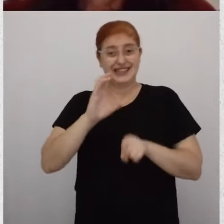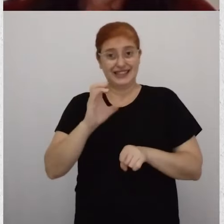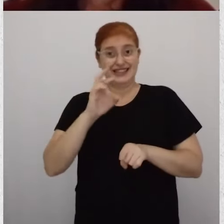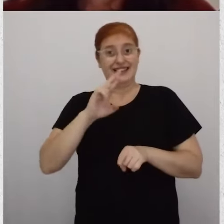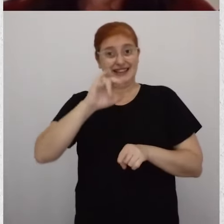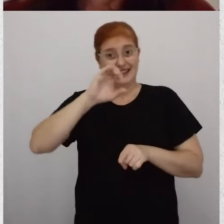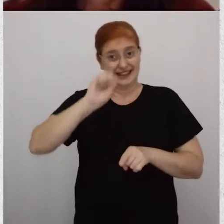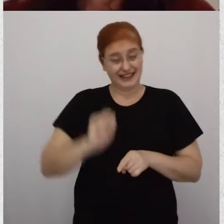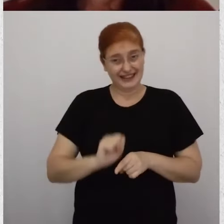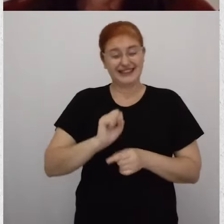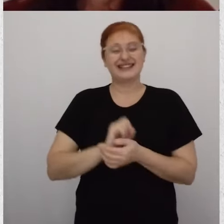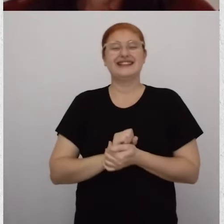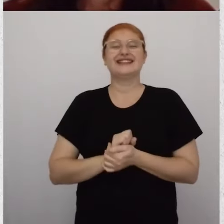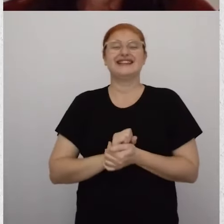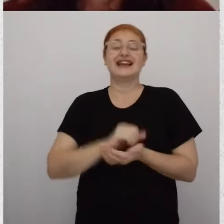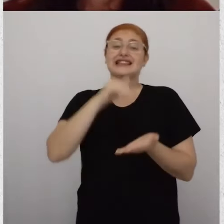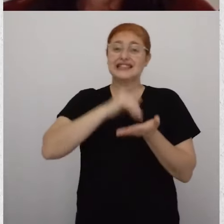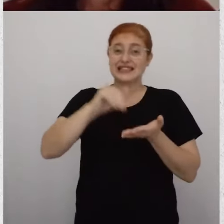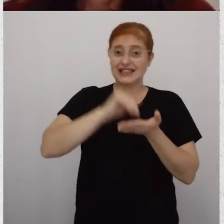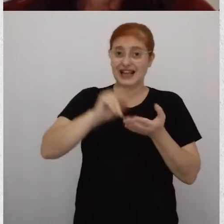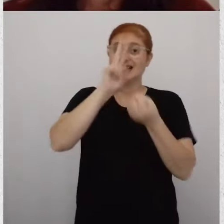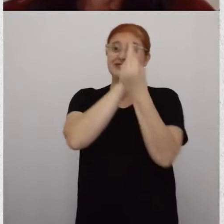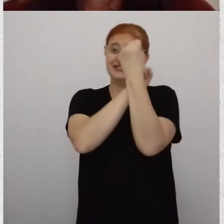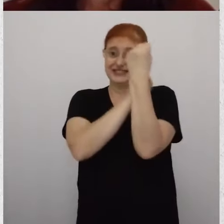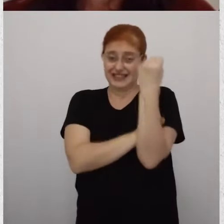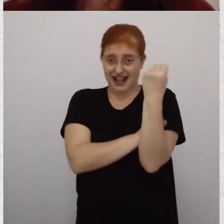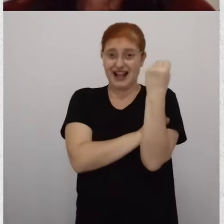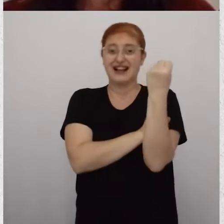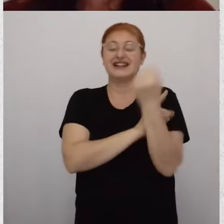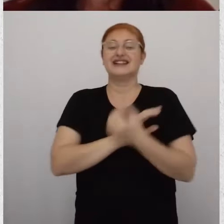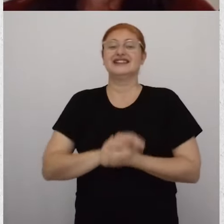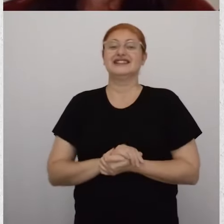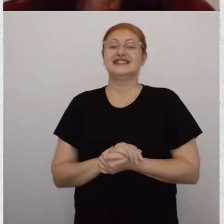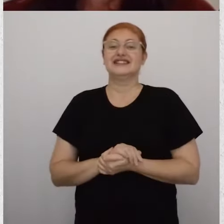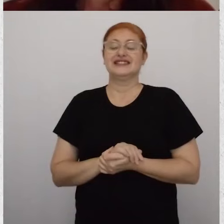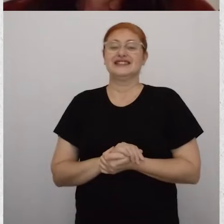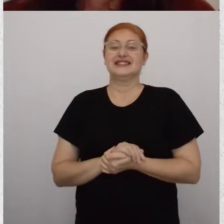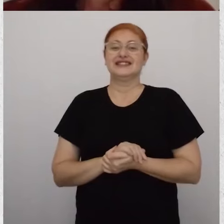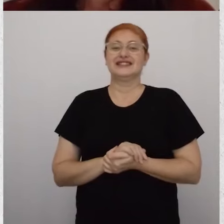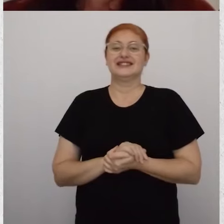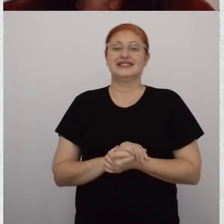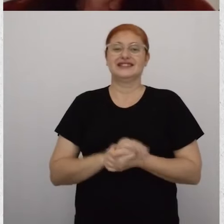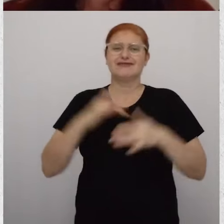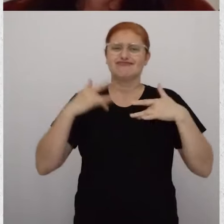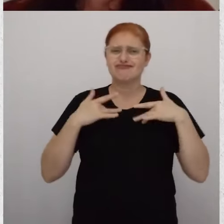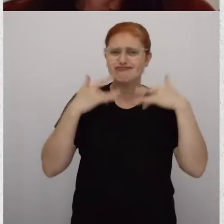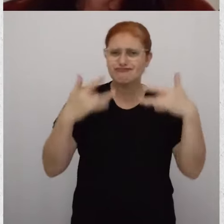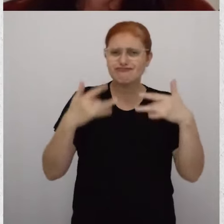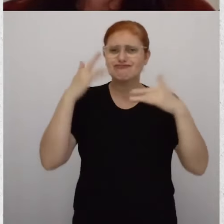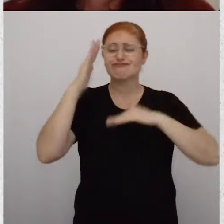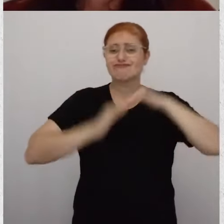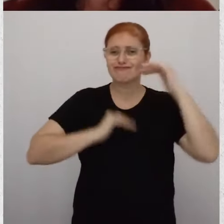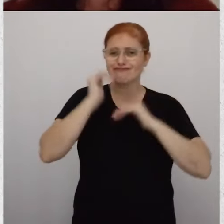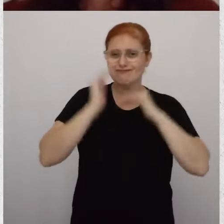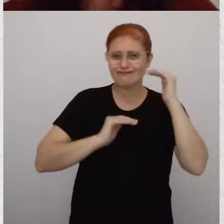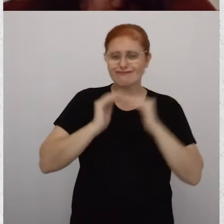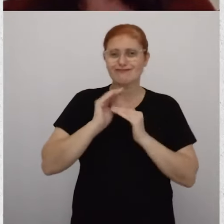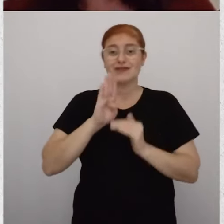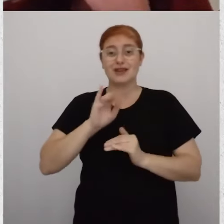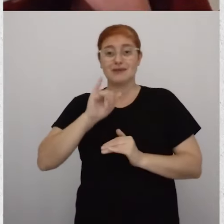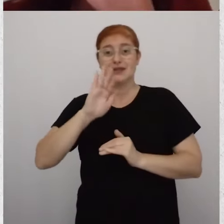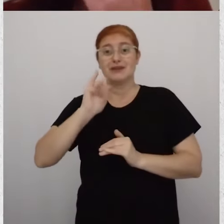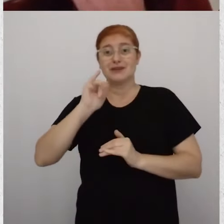Cris Lima, que é secretária da universidade, que está de corpo todo nessa construção.